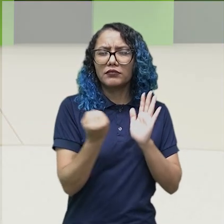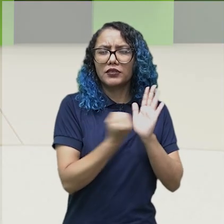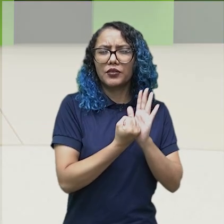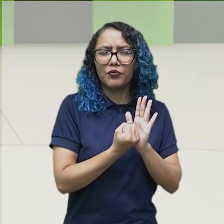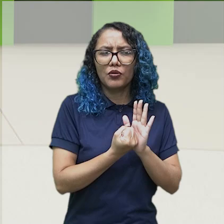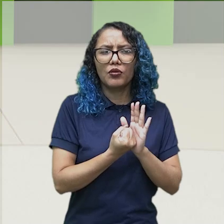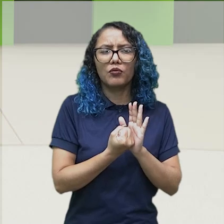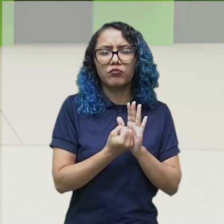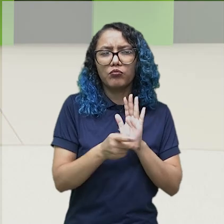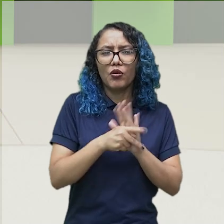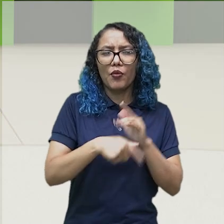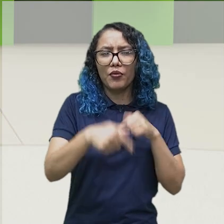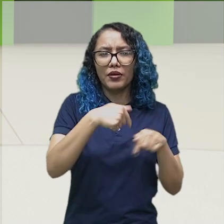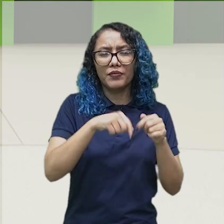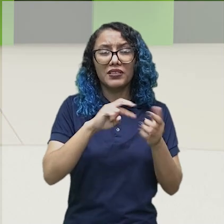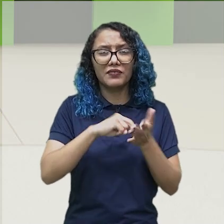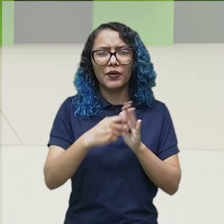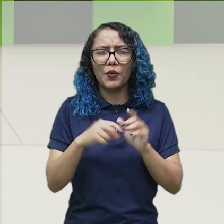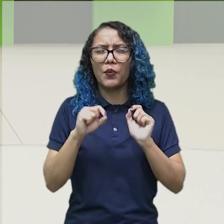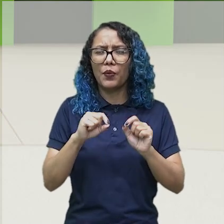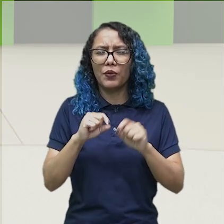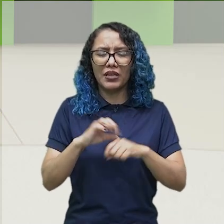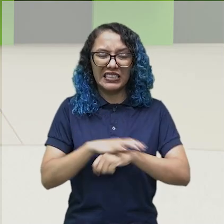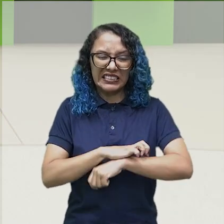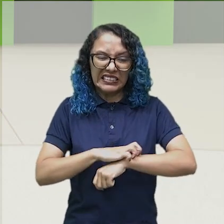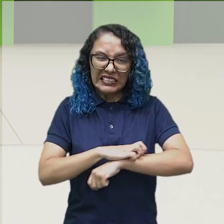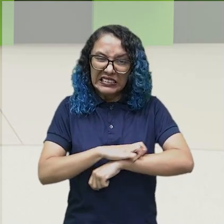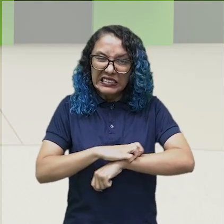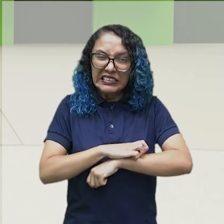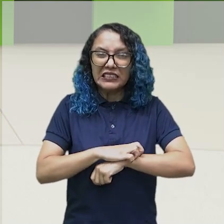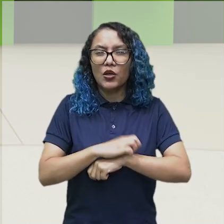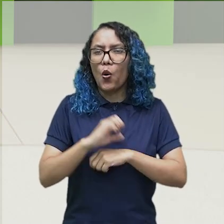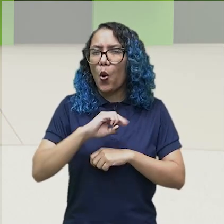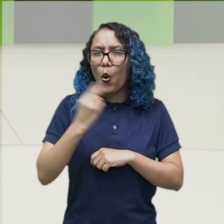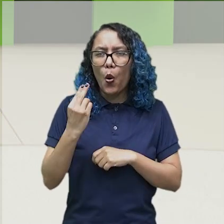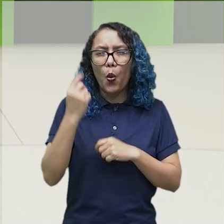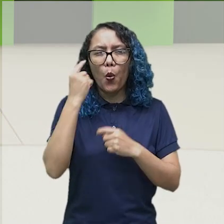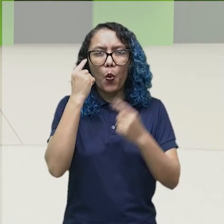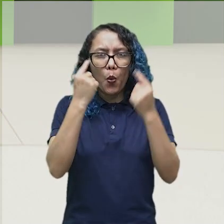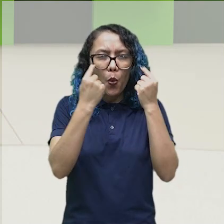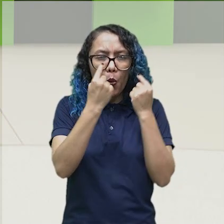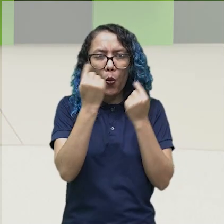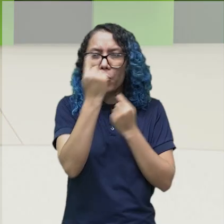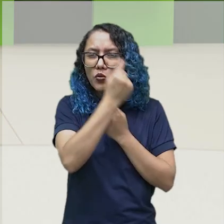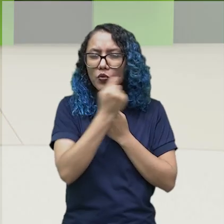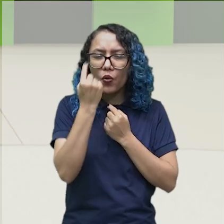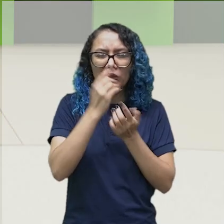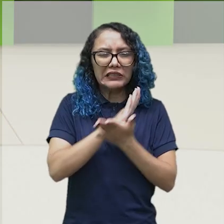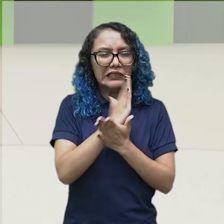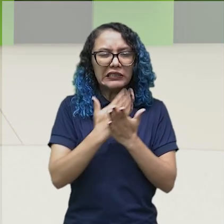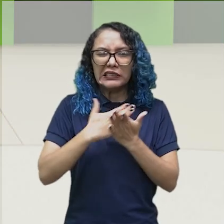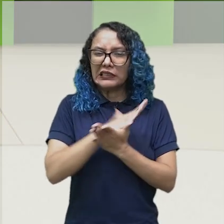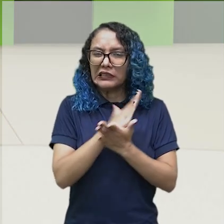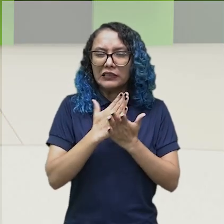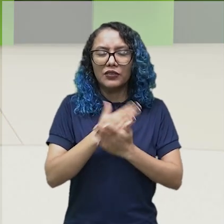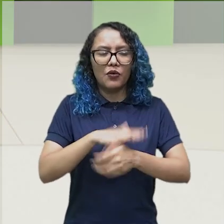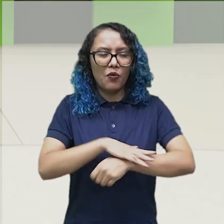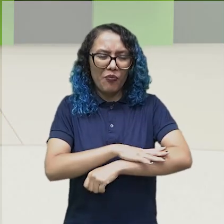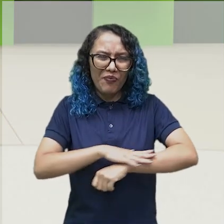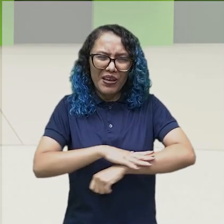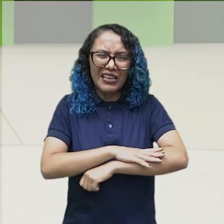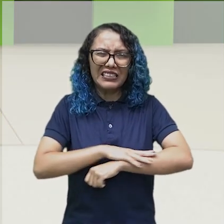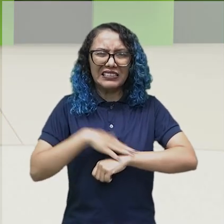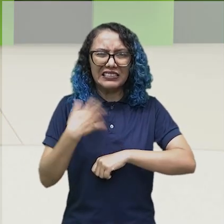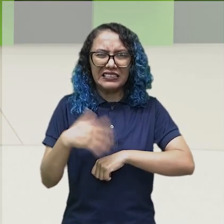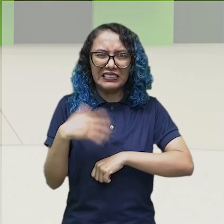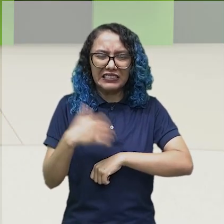né, que são substâncias irritantes à pele, aos olhos, né, ou então sensibilizantes dérmicos, né, no